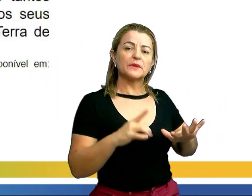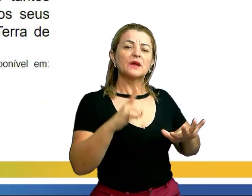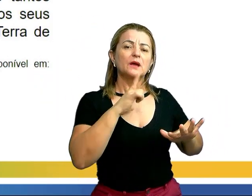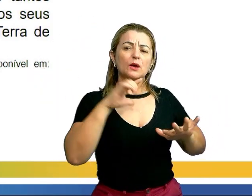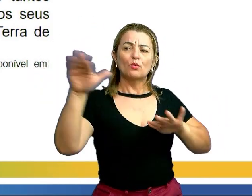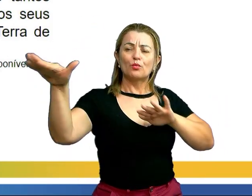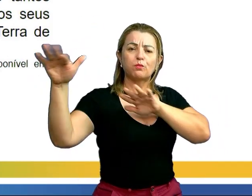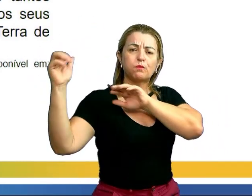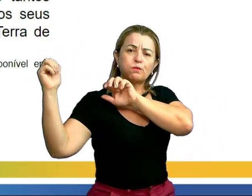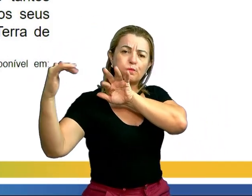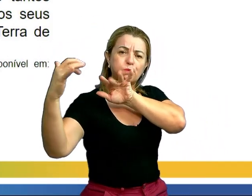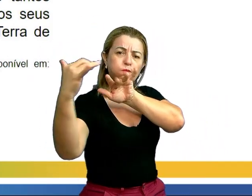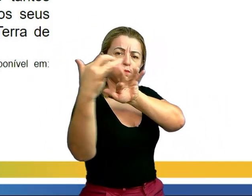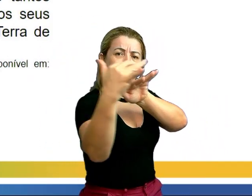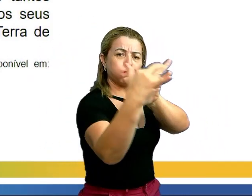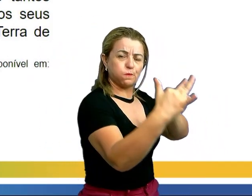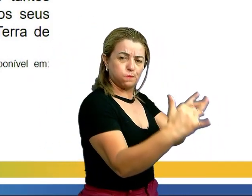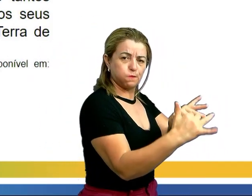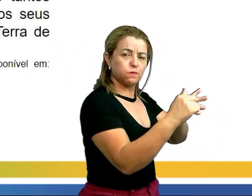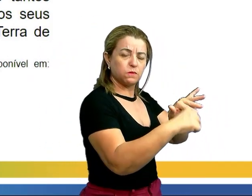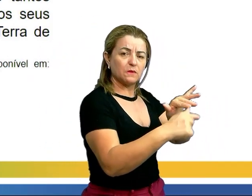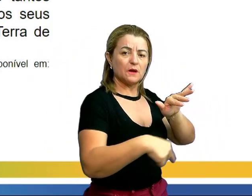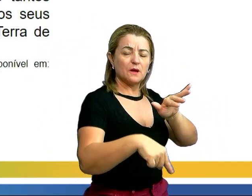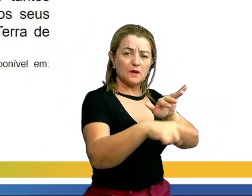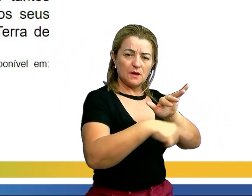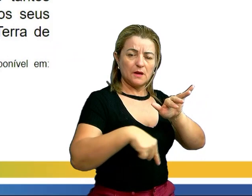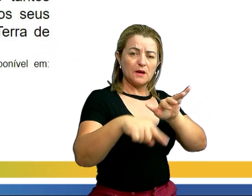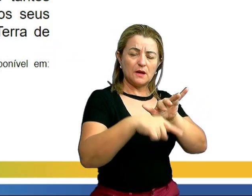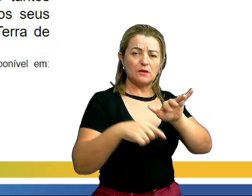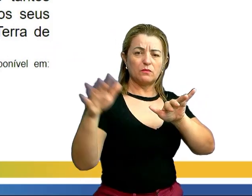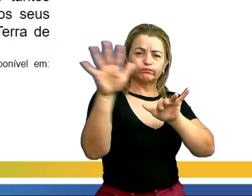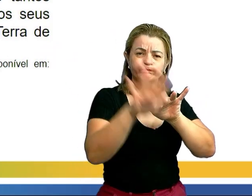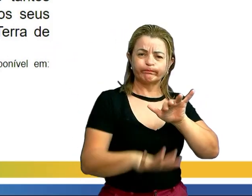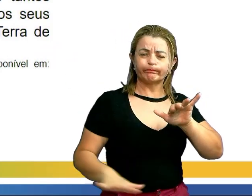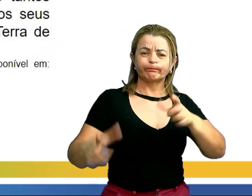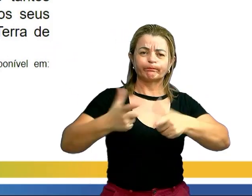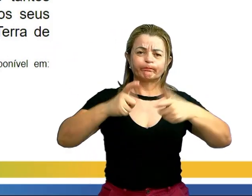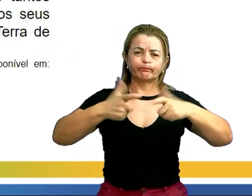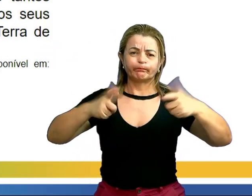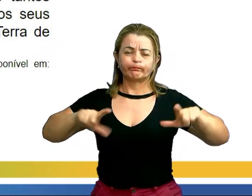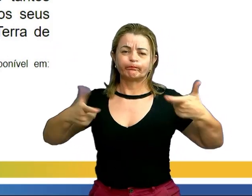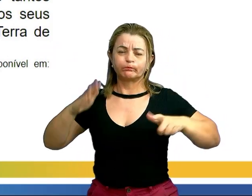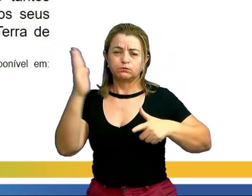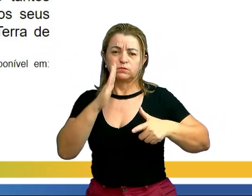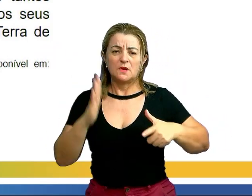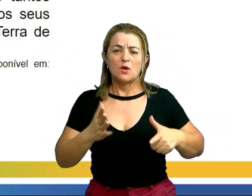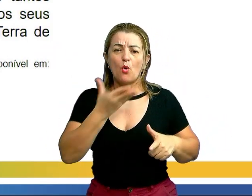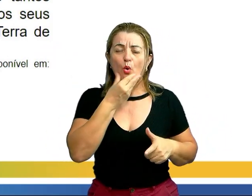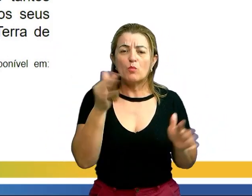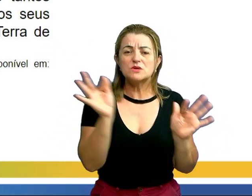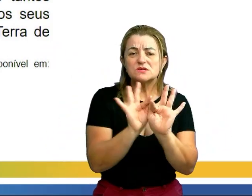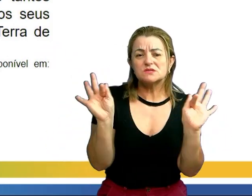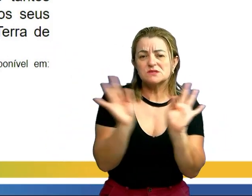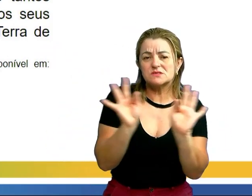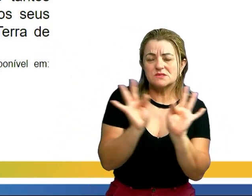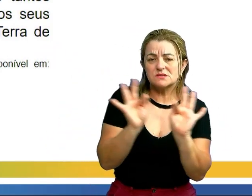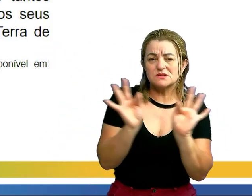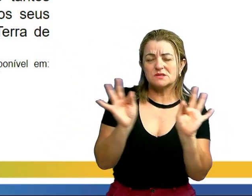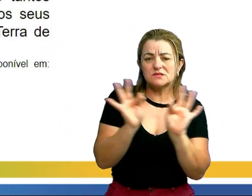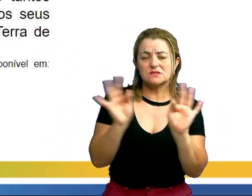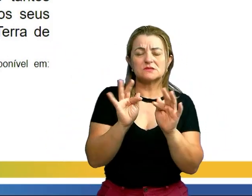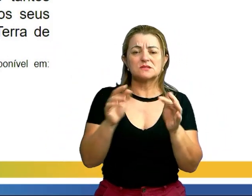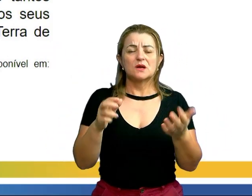de todos os cantos a imensa pátria, os trabalhadores, homens simples e quietos, de pés